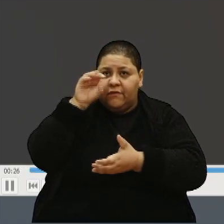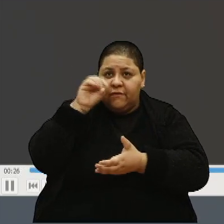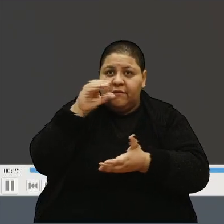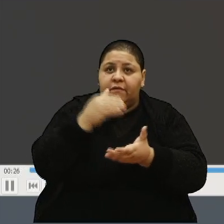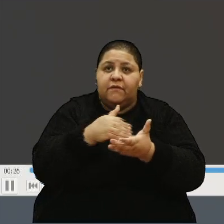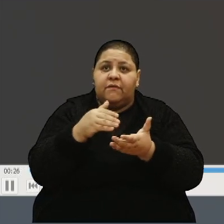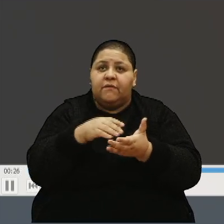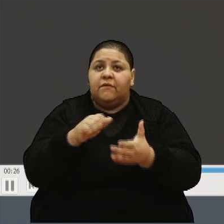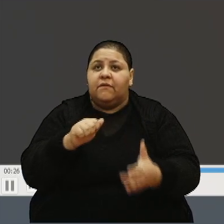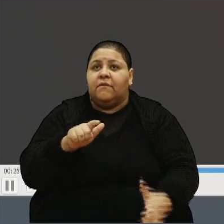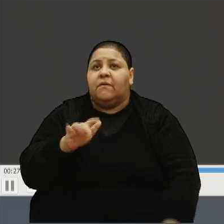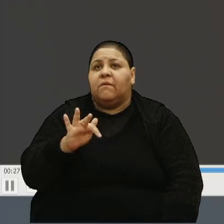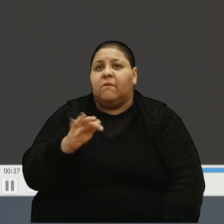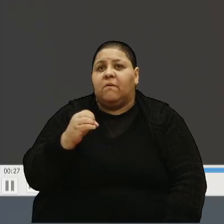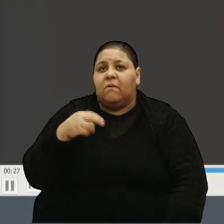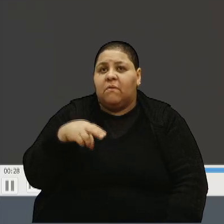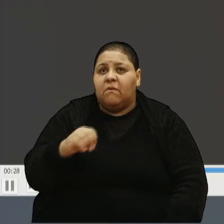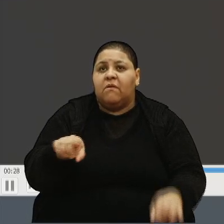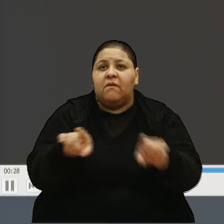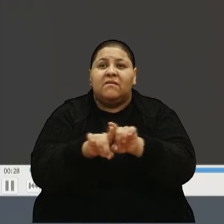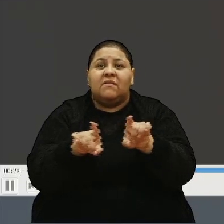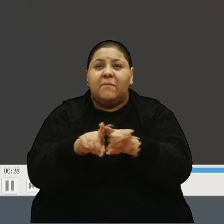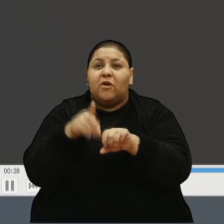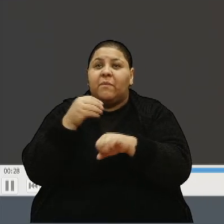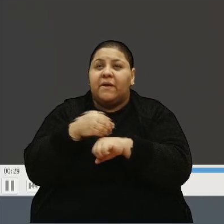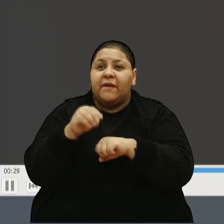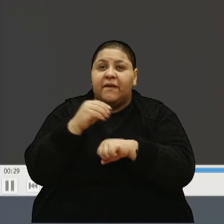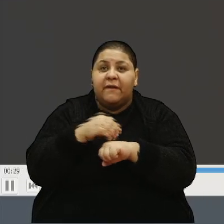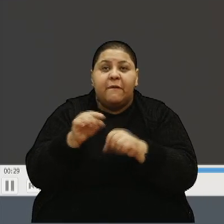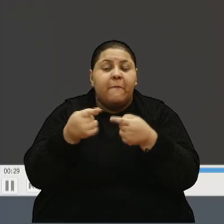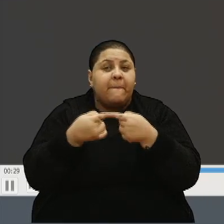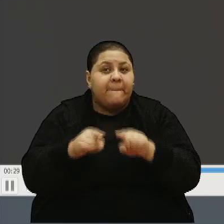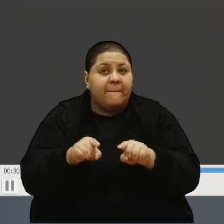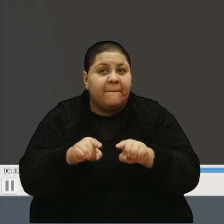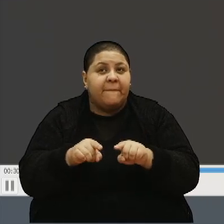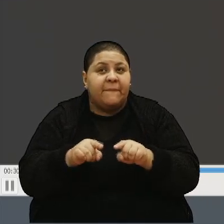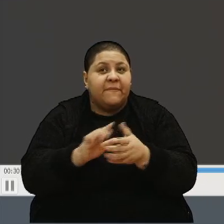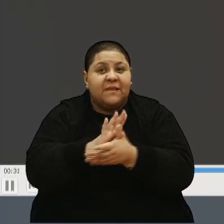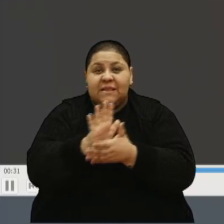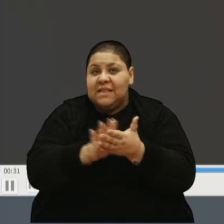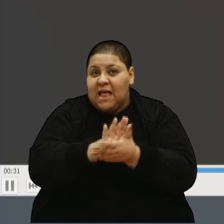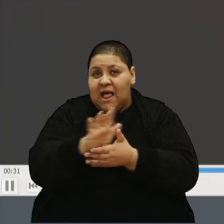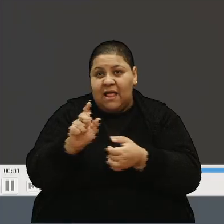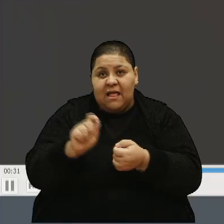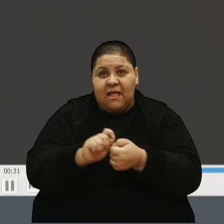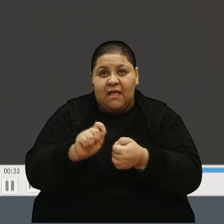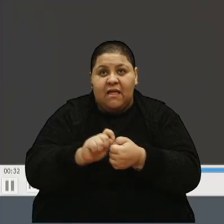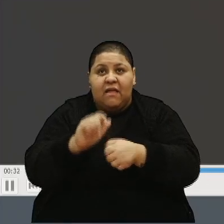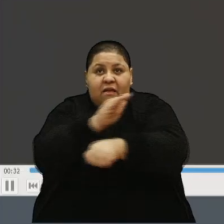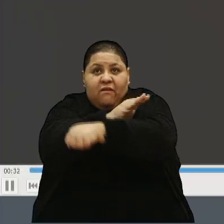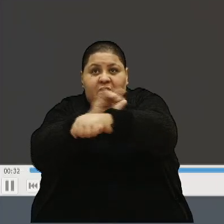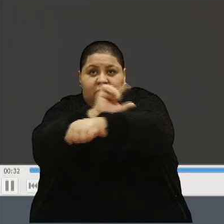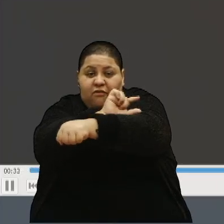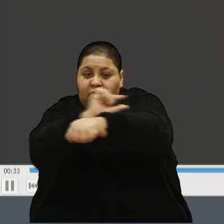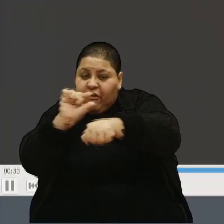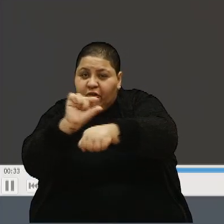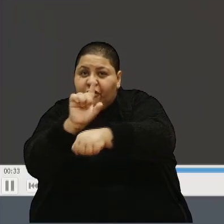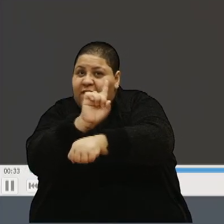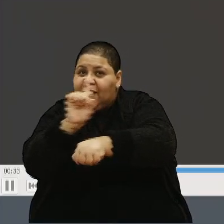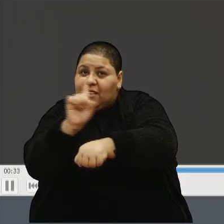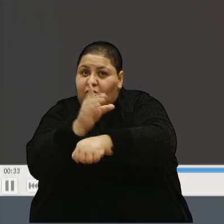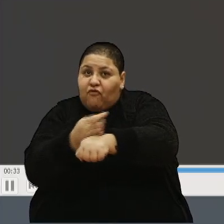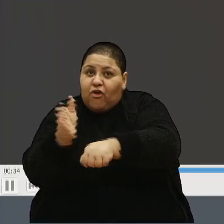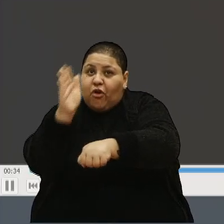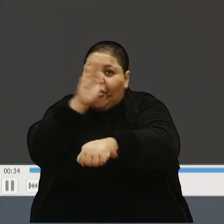secretário Afonso, inclusive com uma indicação. Porém, nada foi feito. A camada de asfalto não foi